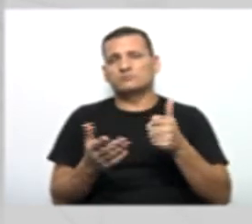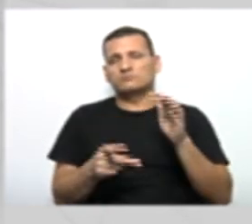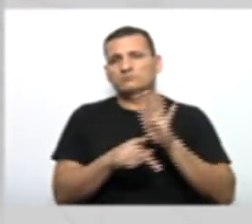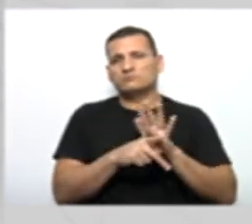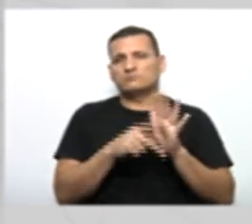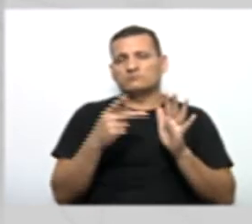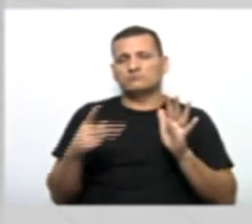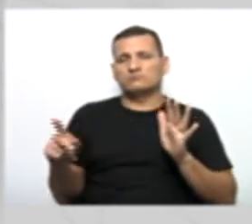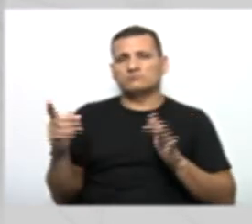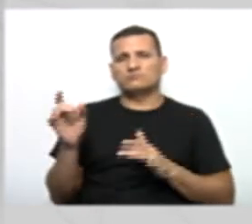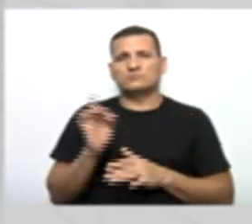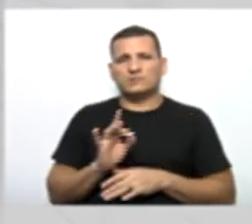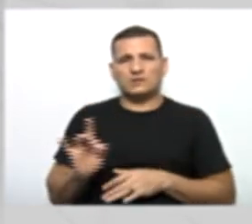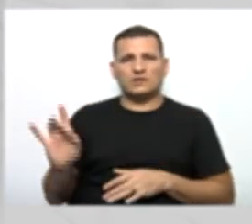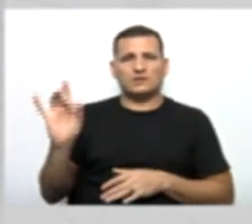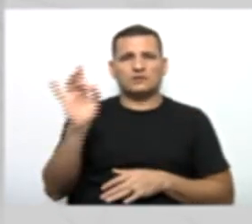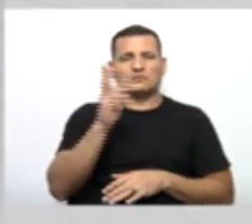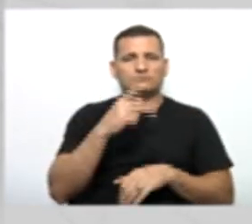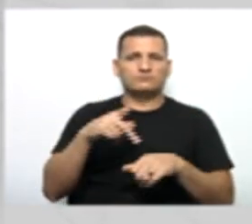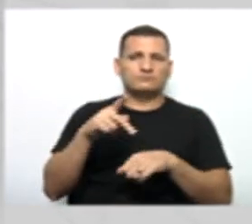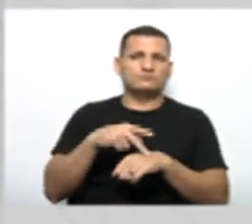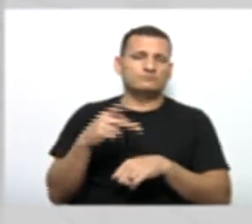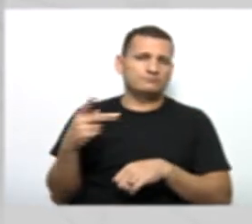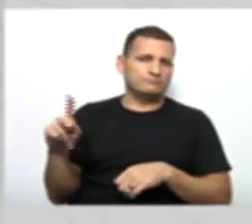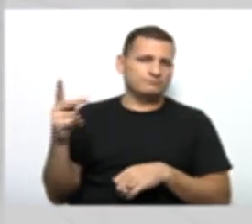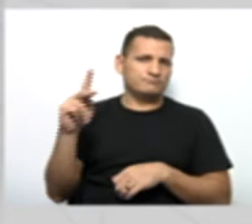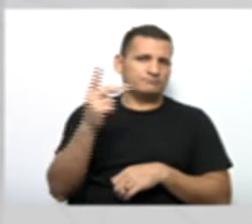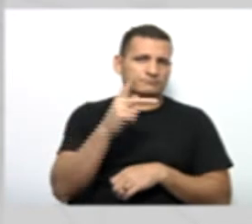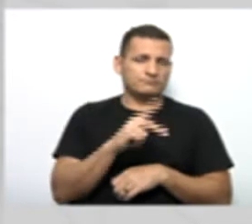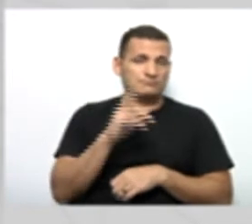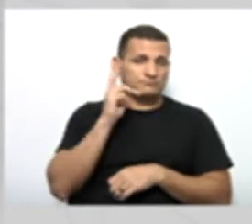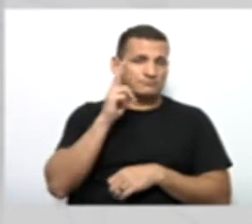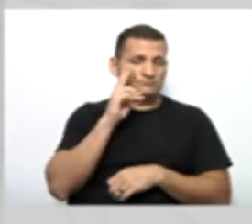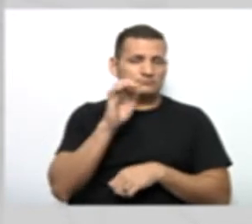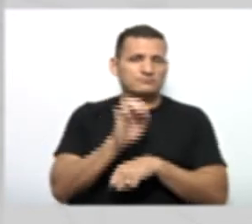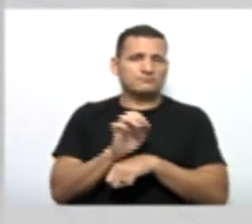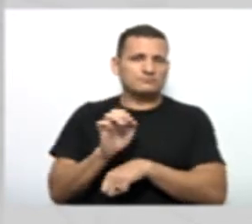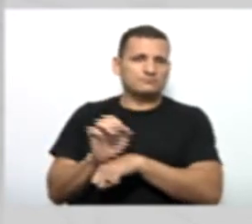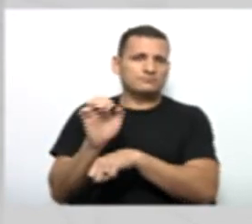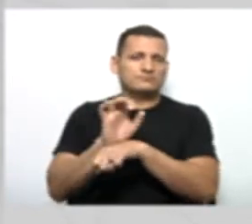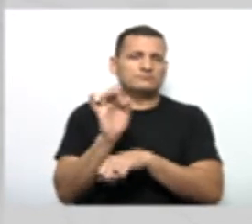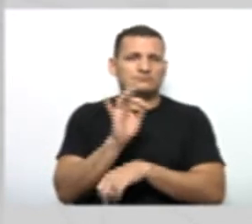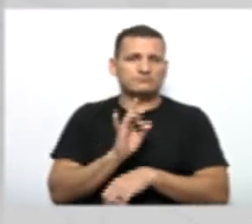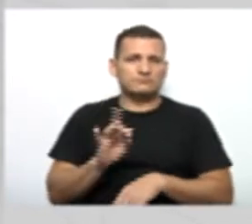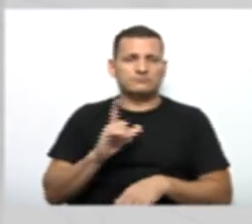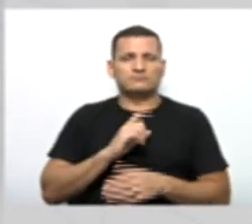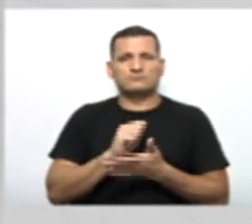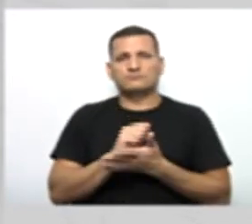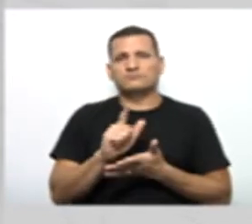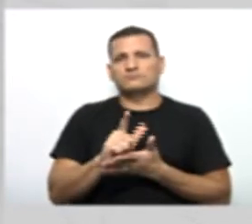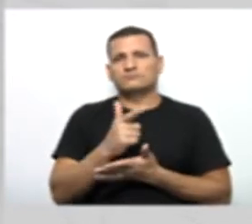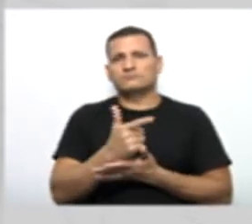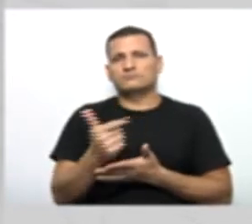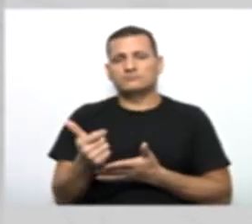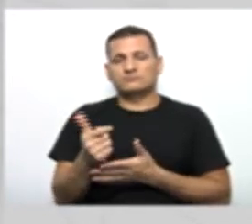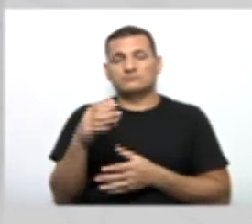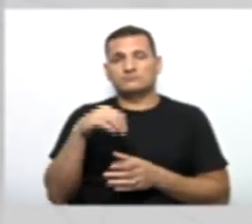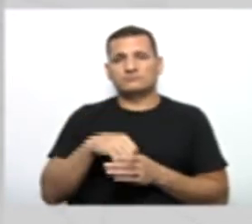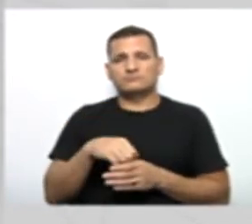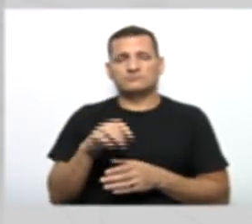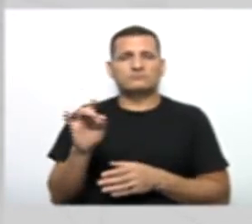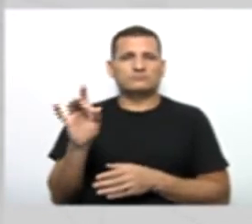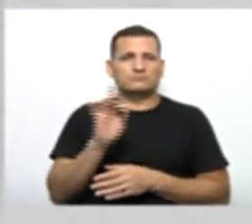cada localidade, cada estado tem uma Agenda 21 para aquele estado. E dentro de cada estado nós temos